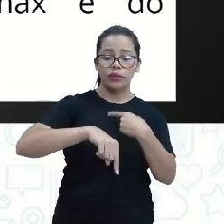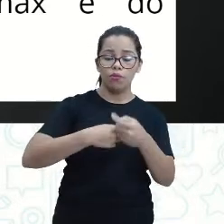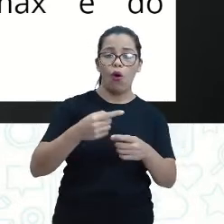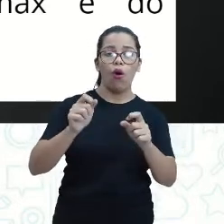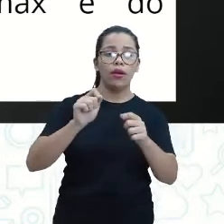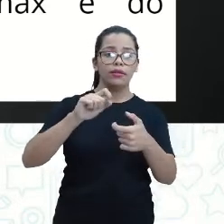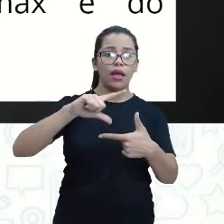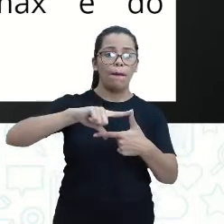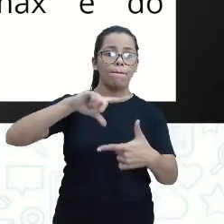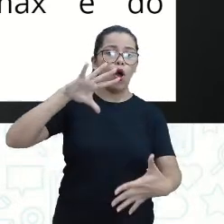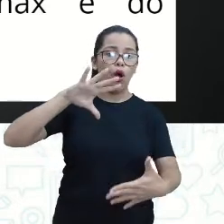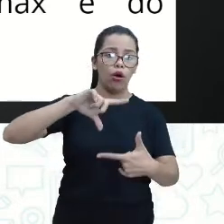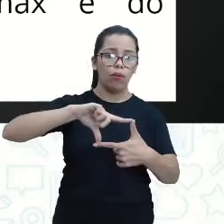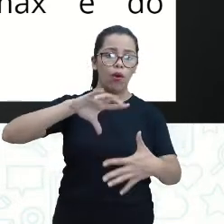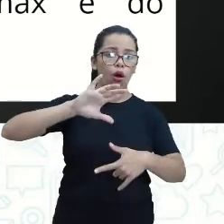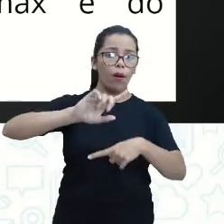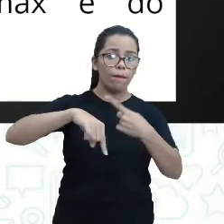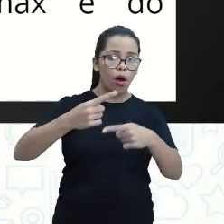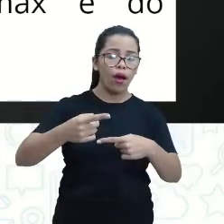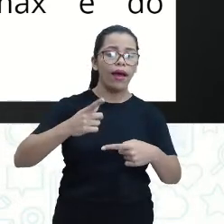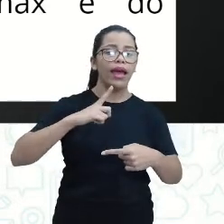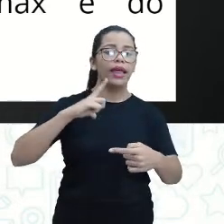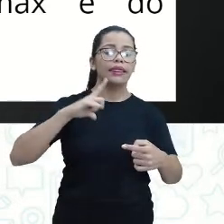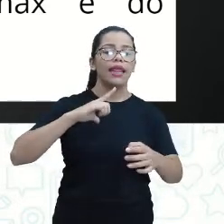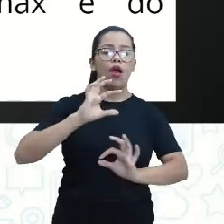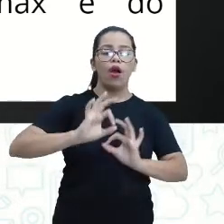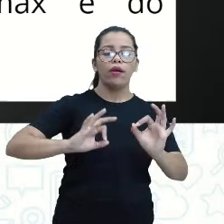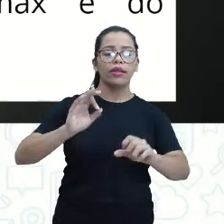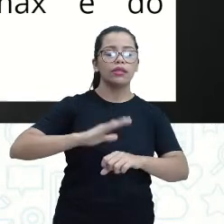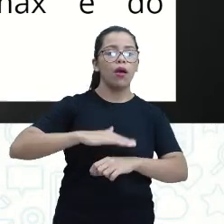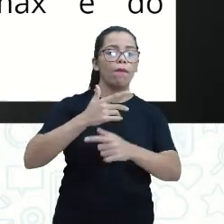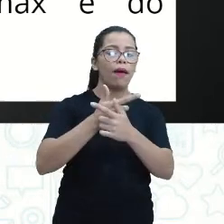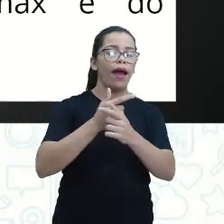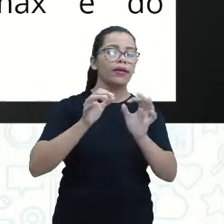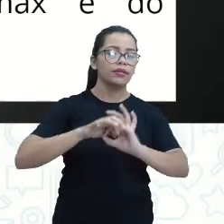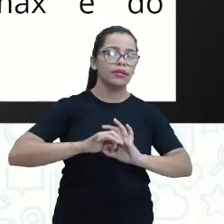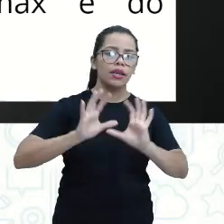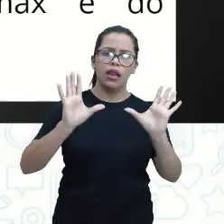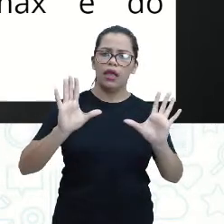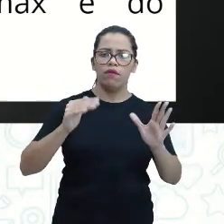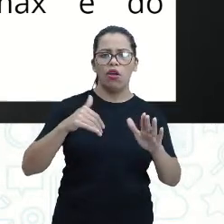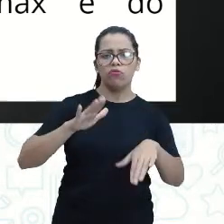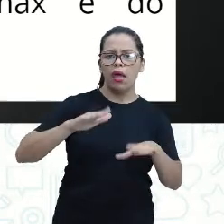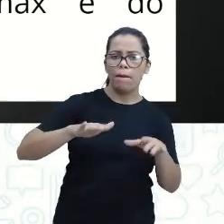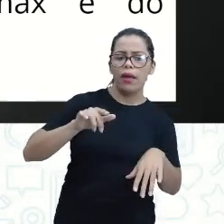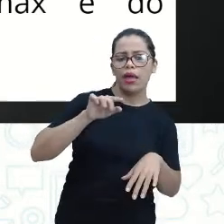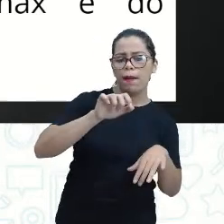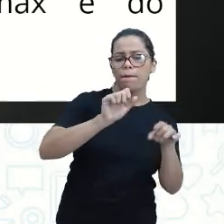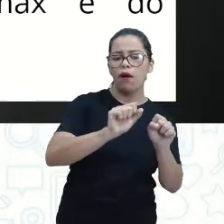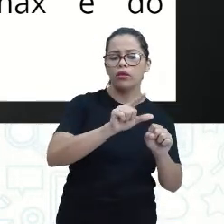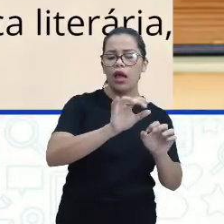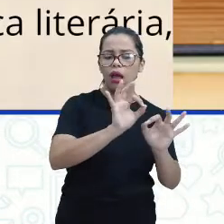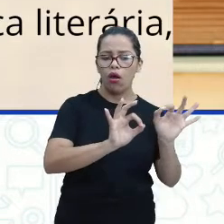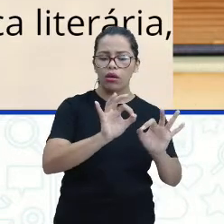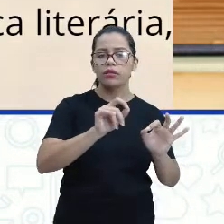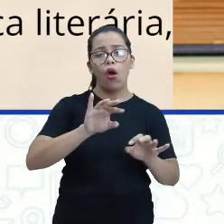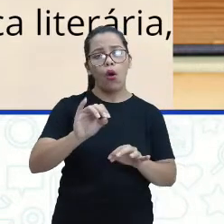pós-modernos, eles têm uma configuração mais livre, então tanto faz seguir essa ordem, como seguir uma outra